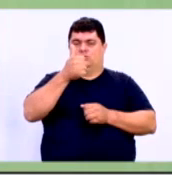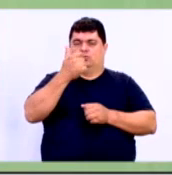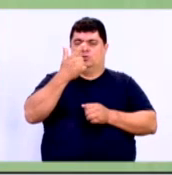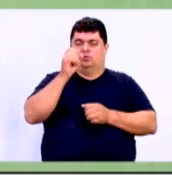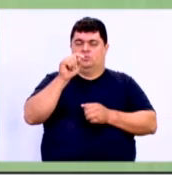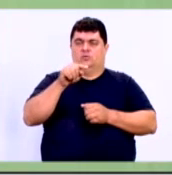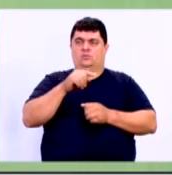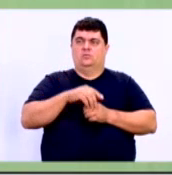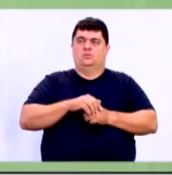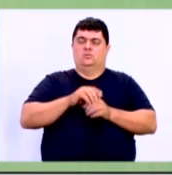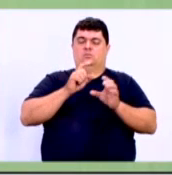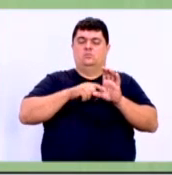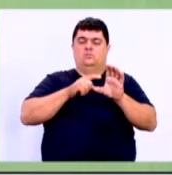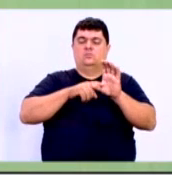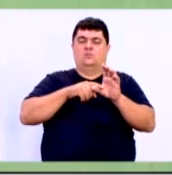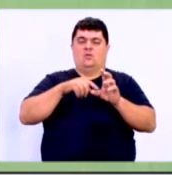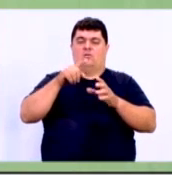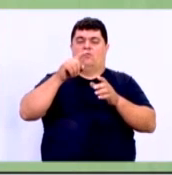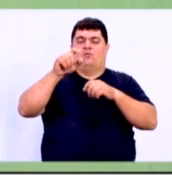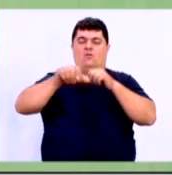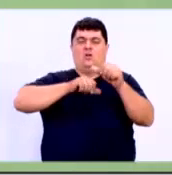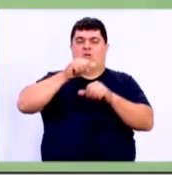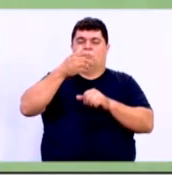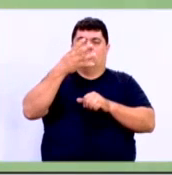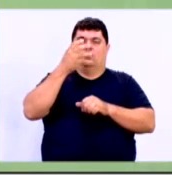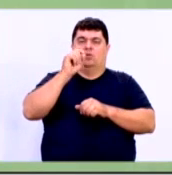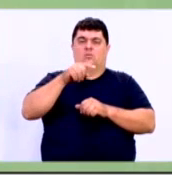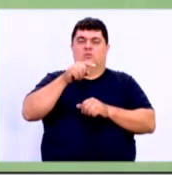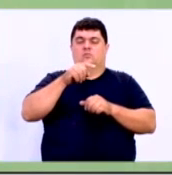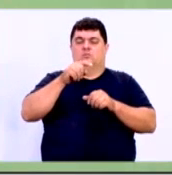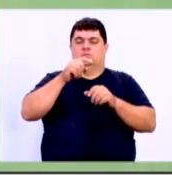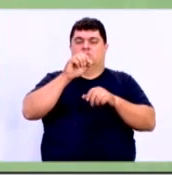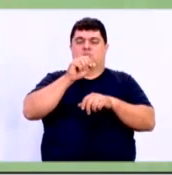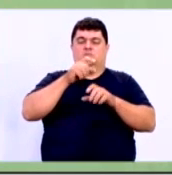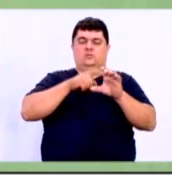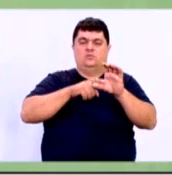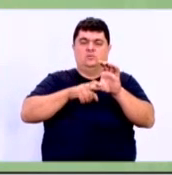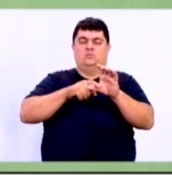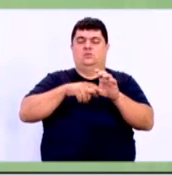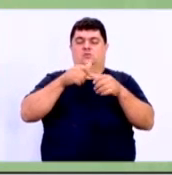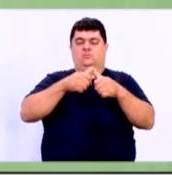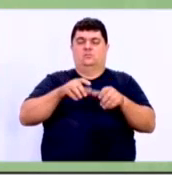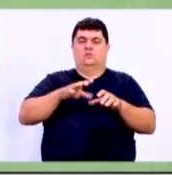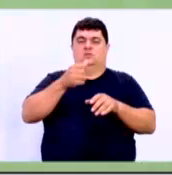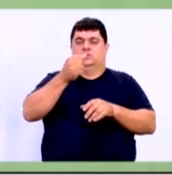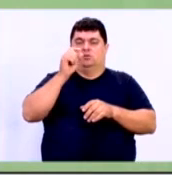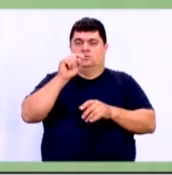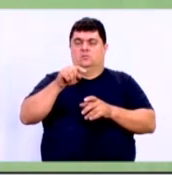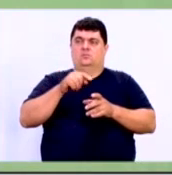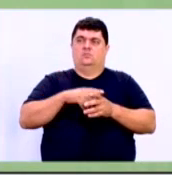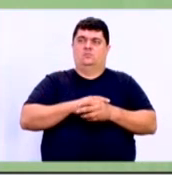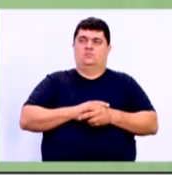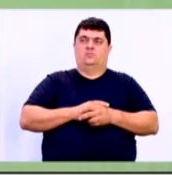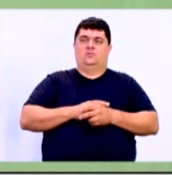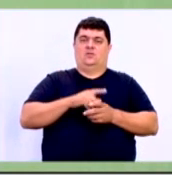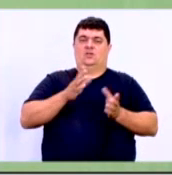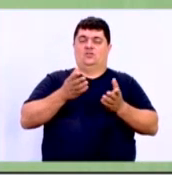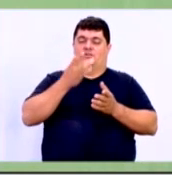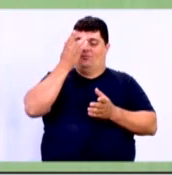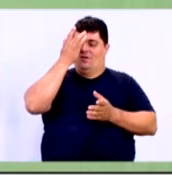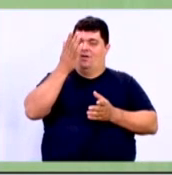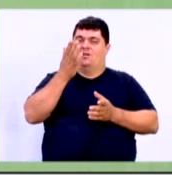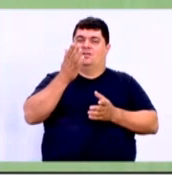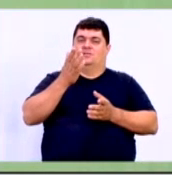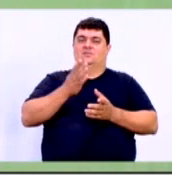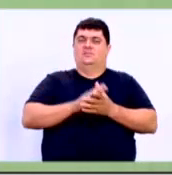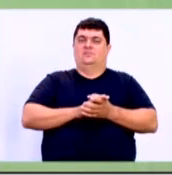mil. Despesa variável, 4 mil. Despesa fixa, 6 mil. Aqui já foi melzinho, né? Foi fácil, né?